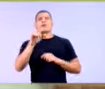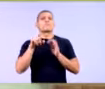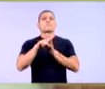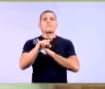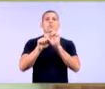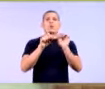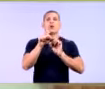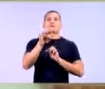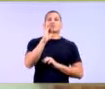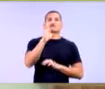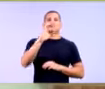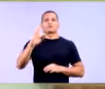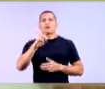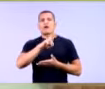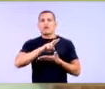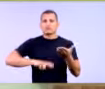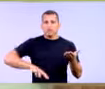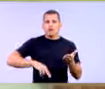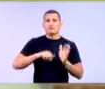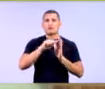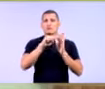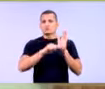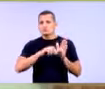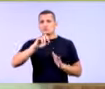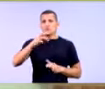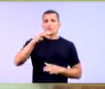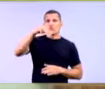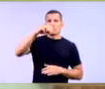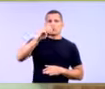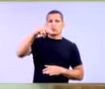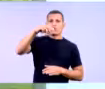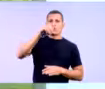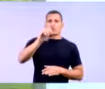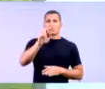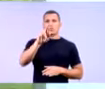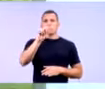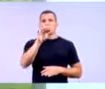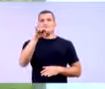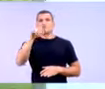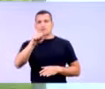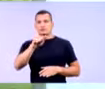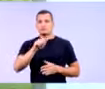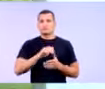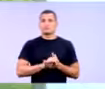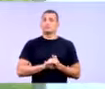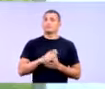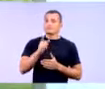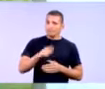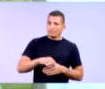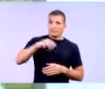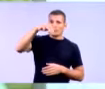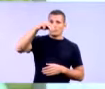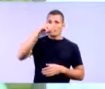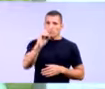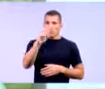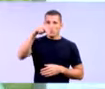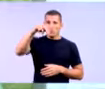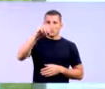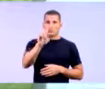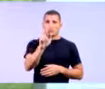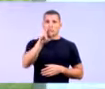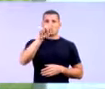Um relatório, um artigo ou uma monografia? Vai ser uma monografia, né? Lembrando que